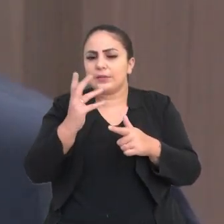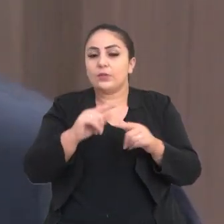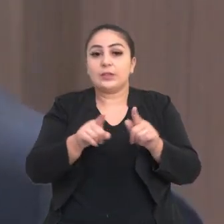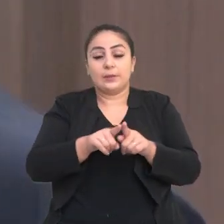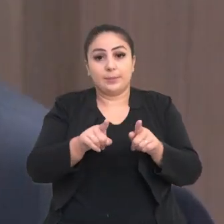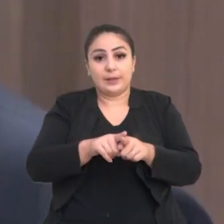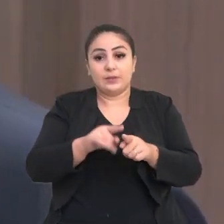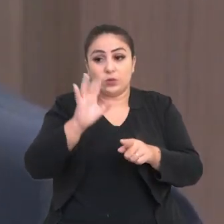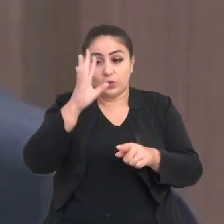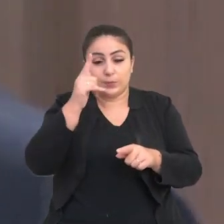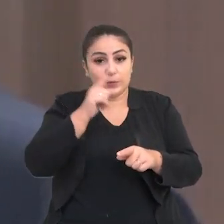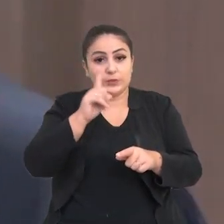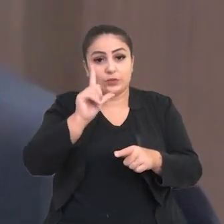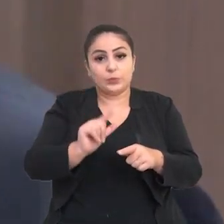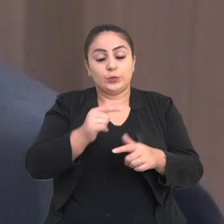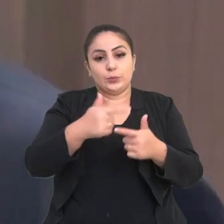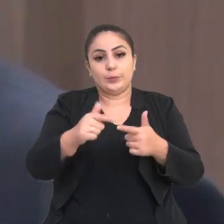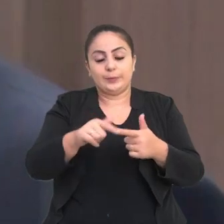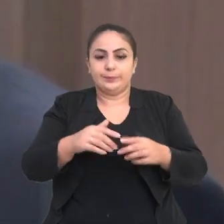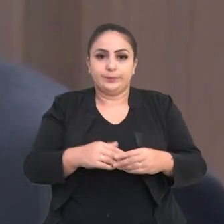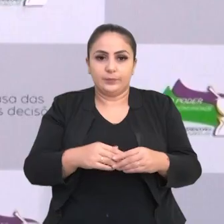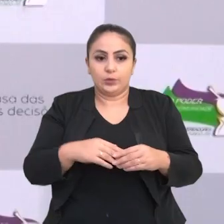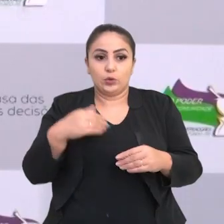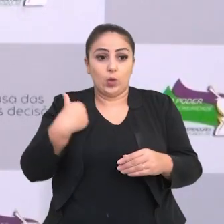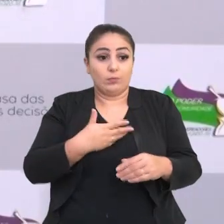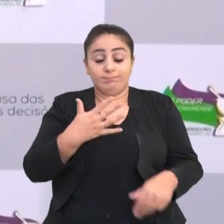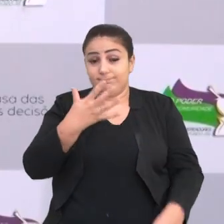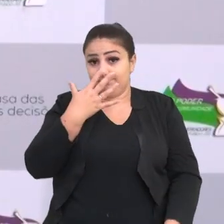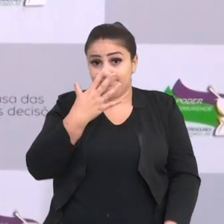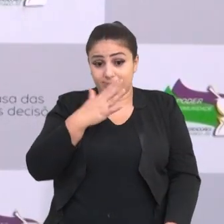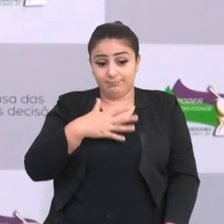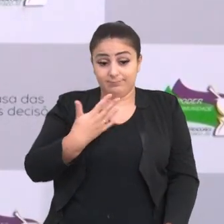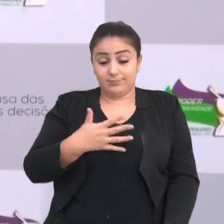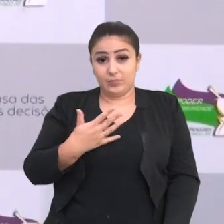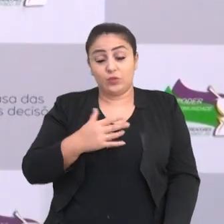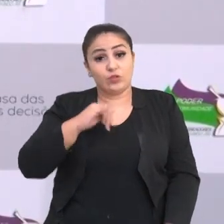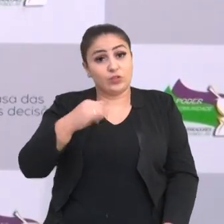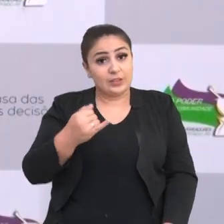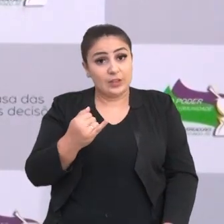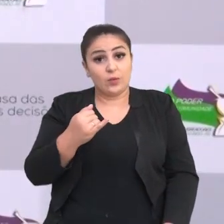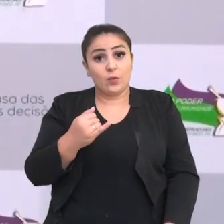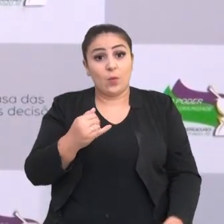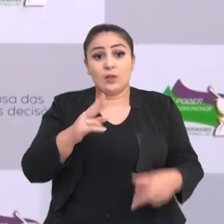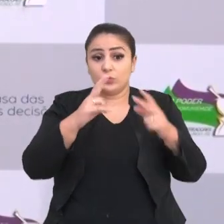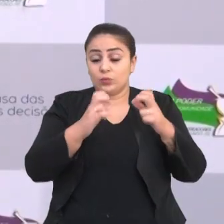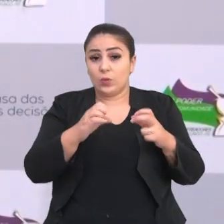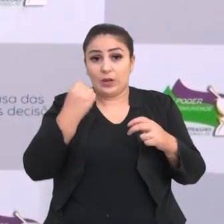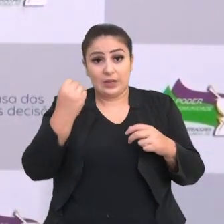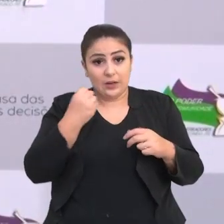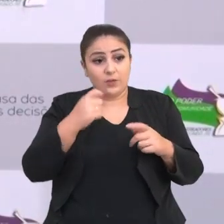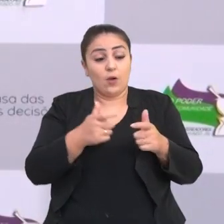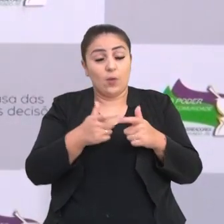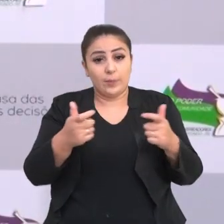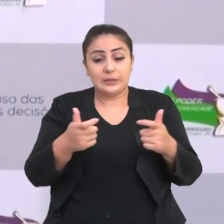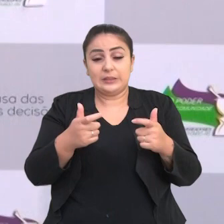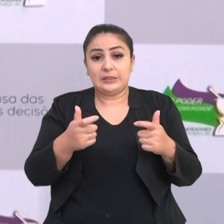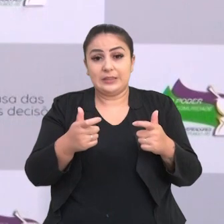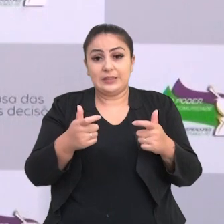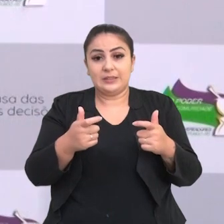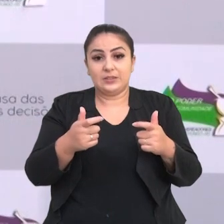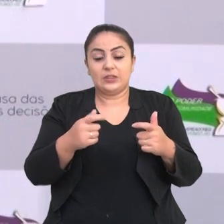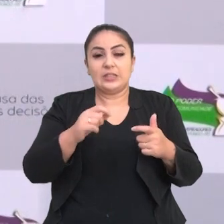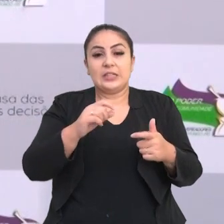buscar soluções para amenizar o problema. Fomos surpreendidos em janeiro, com uma matéria tão grave, que foi o aumento